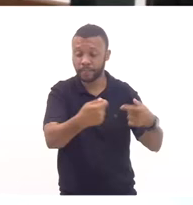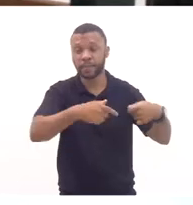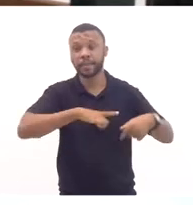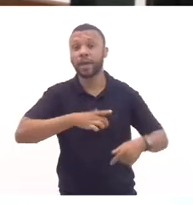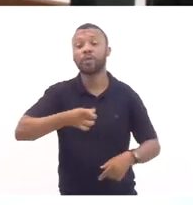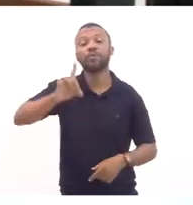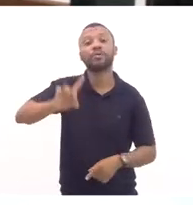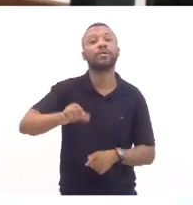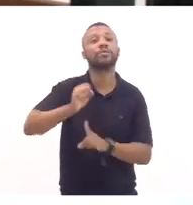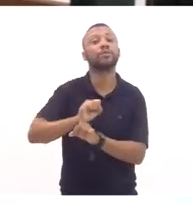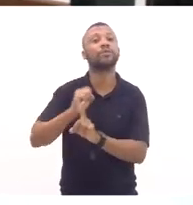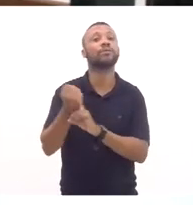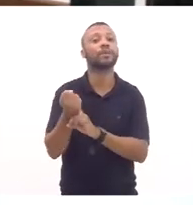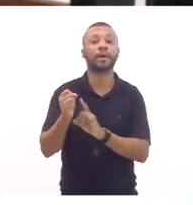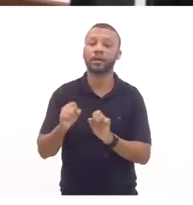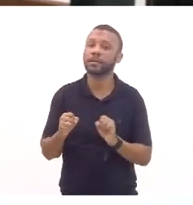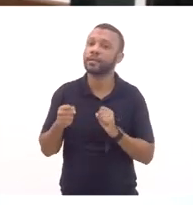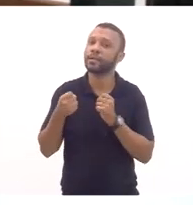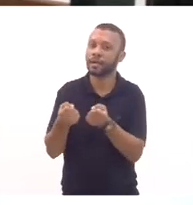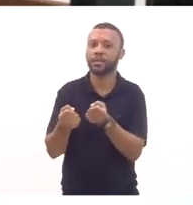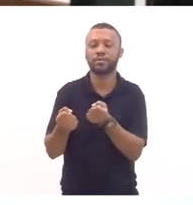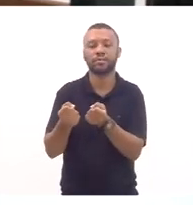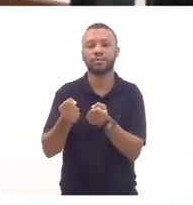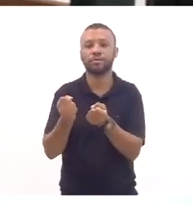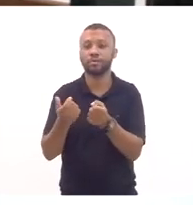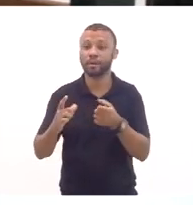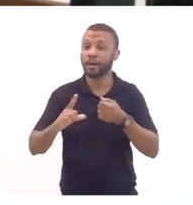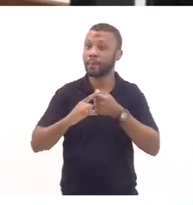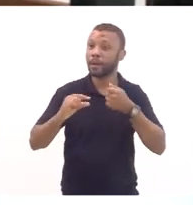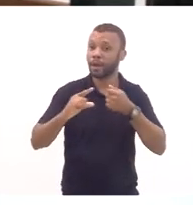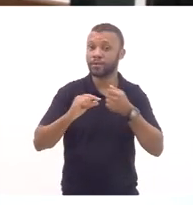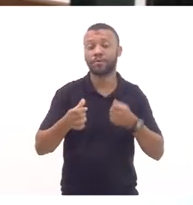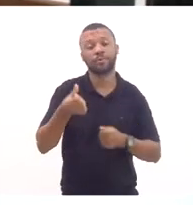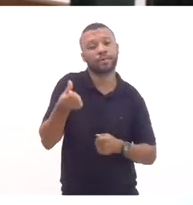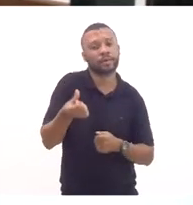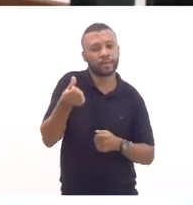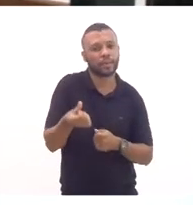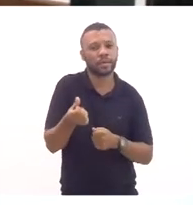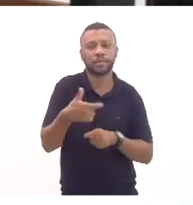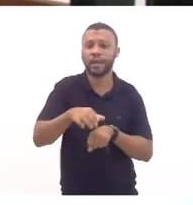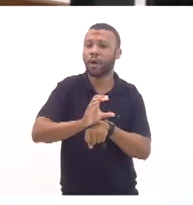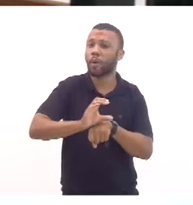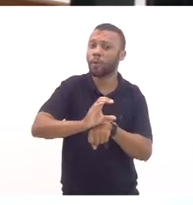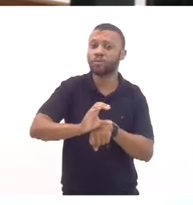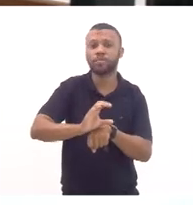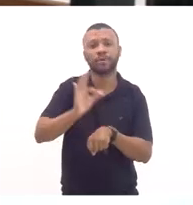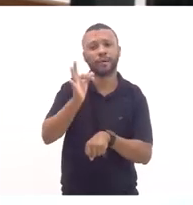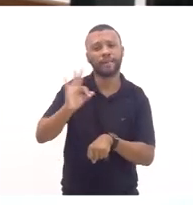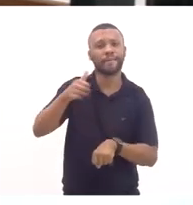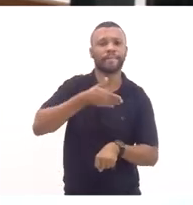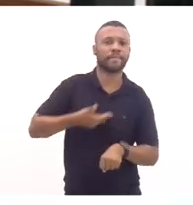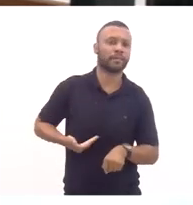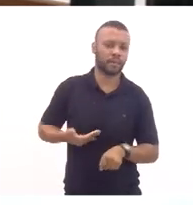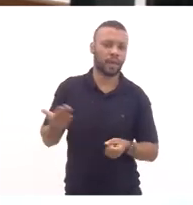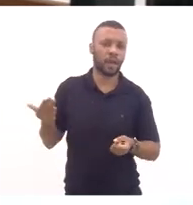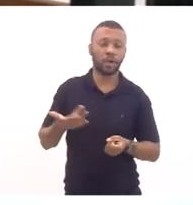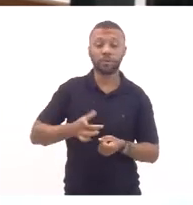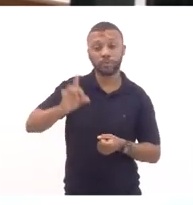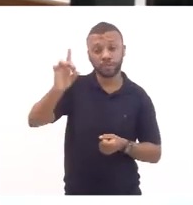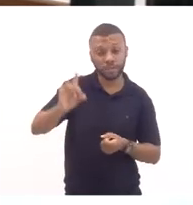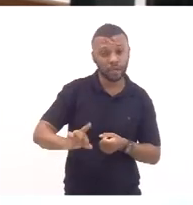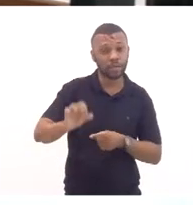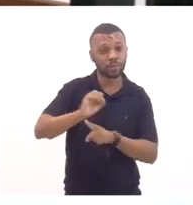direitos sociais garantidos pelo artigo 6 da nossa Constituição. Os direitos